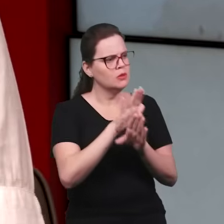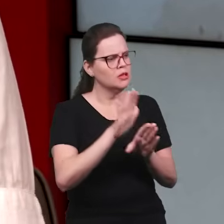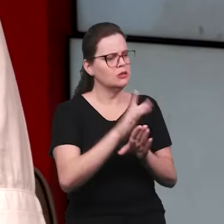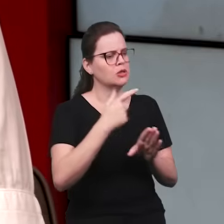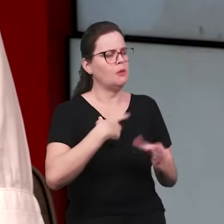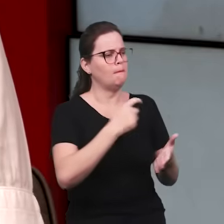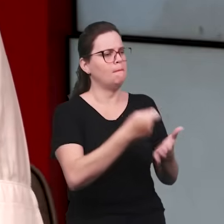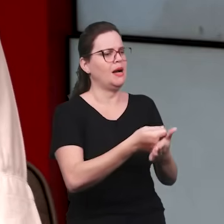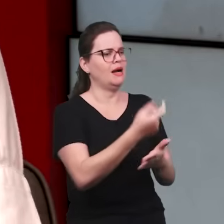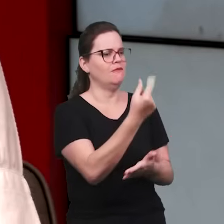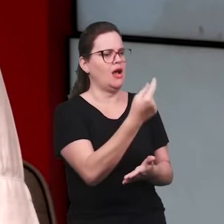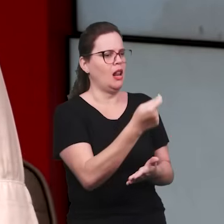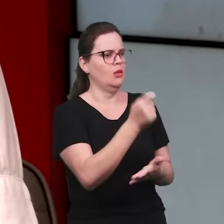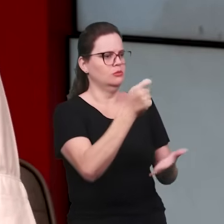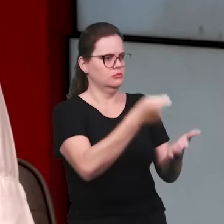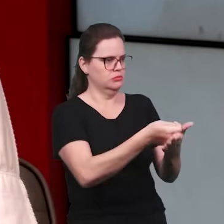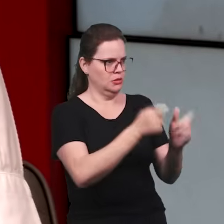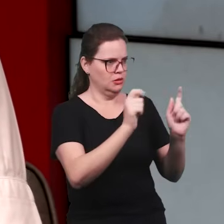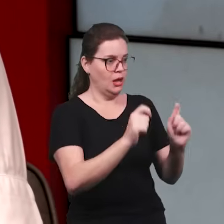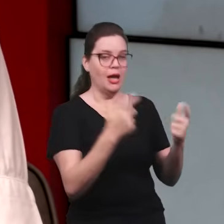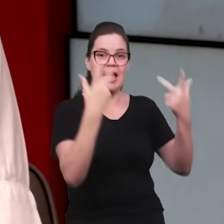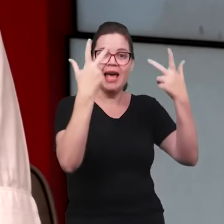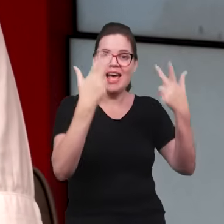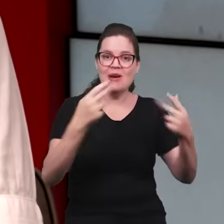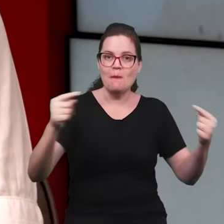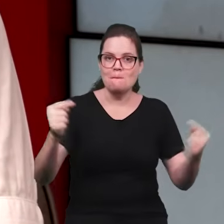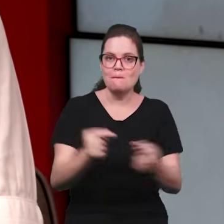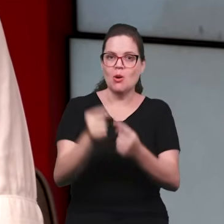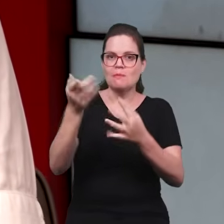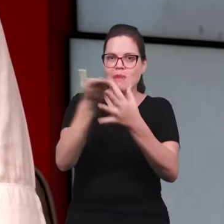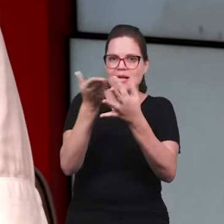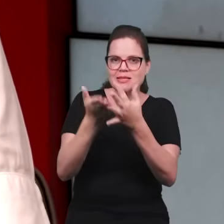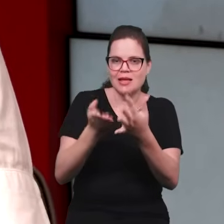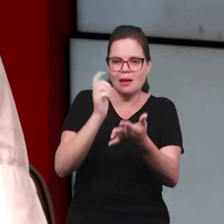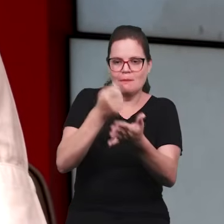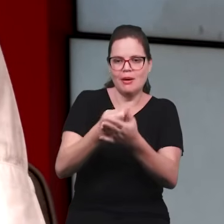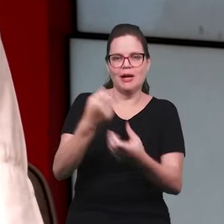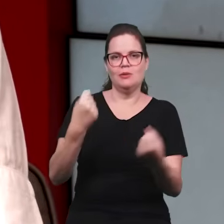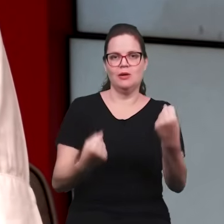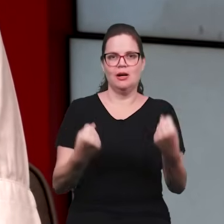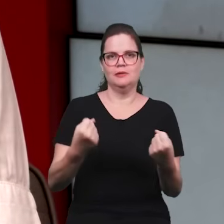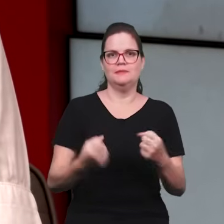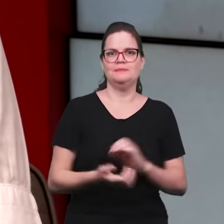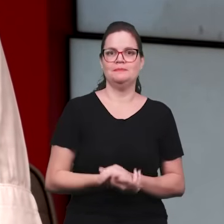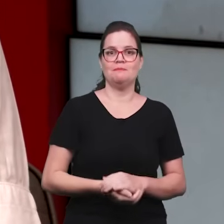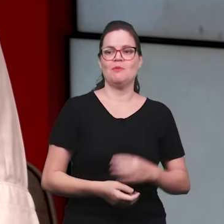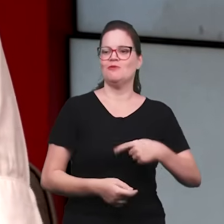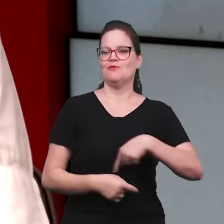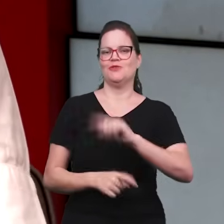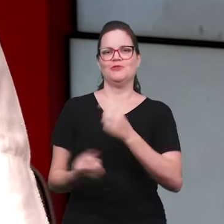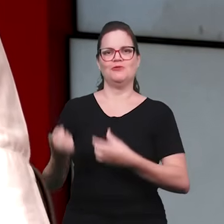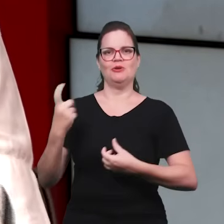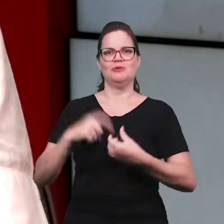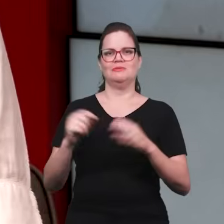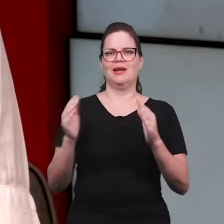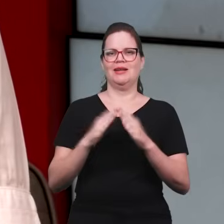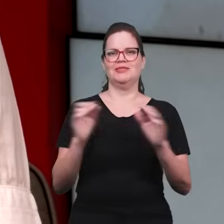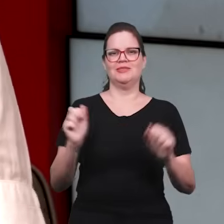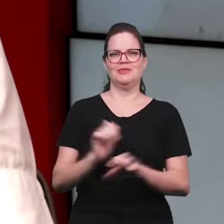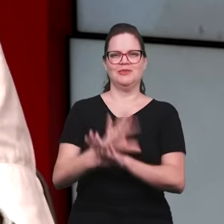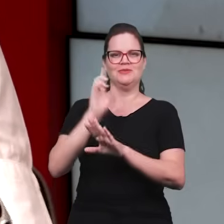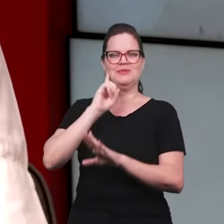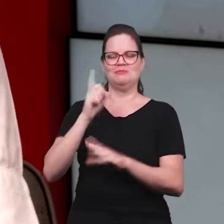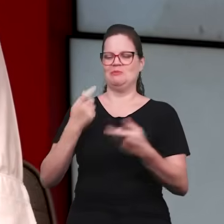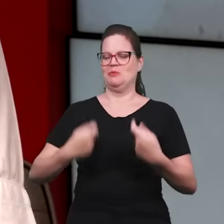é esse valor. Era exatamente o valor da prestação do carro. Glória. Eles já foram para casa glorificando ao Senhor, falou, não precisou vender o